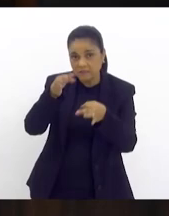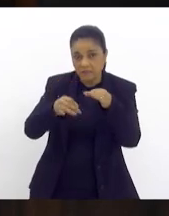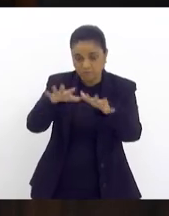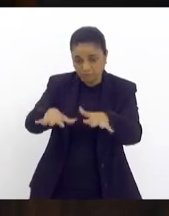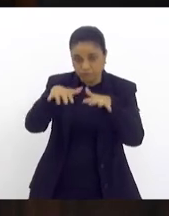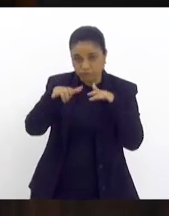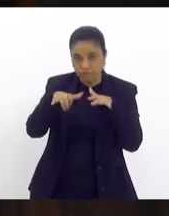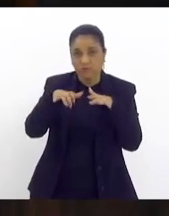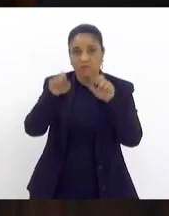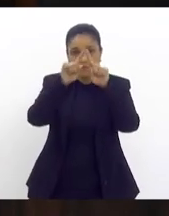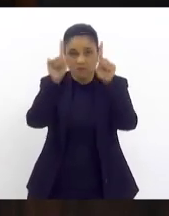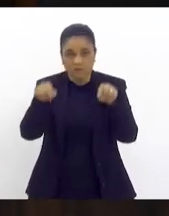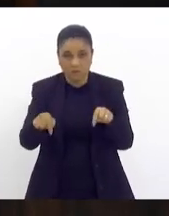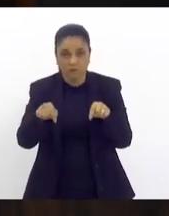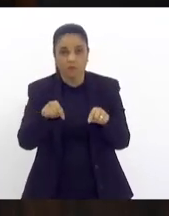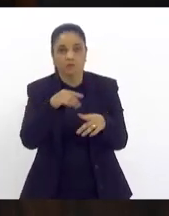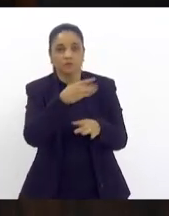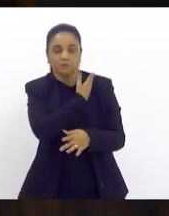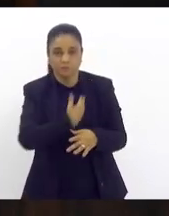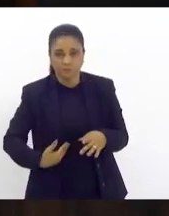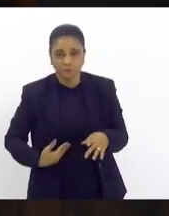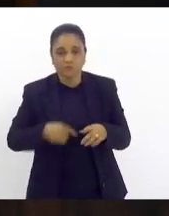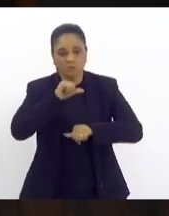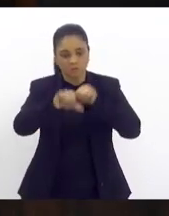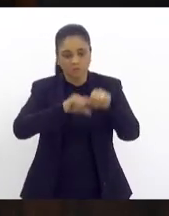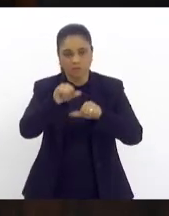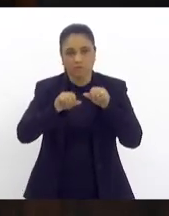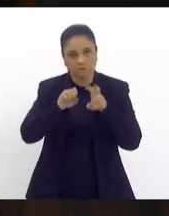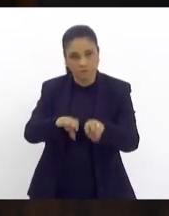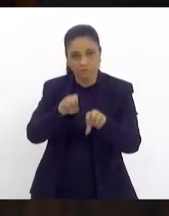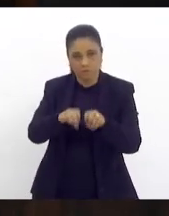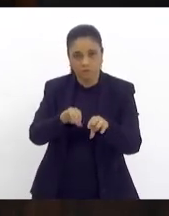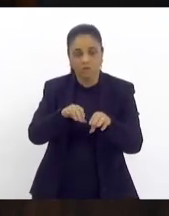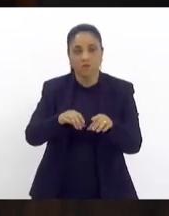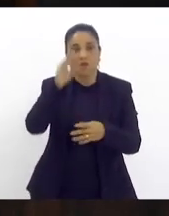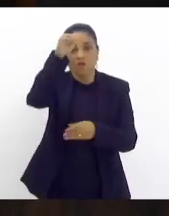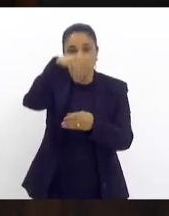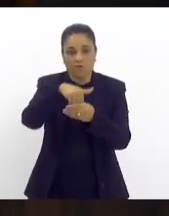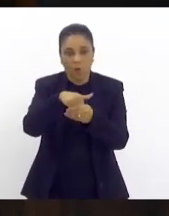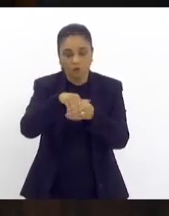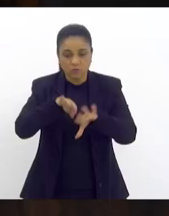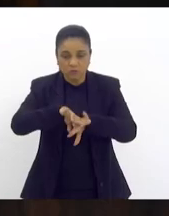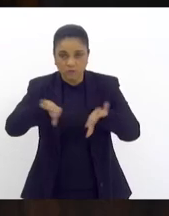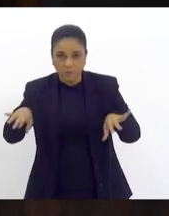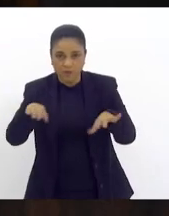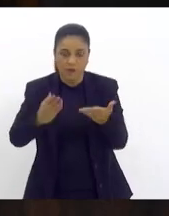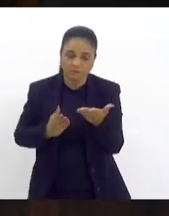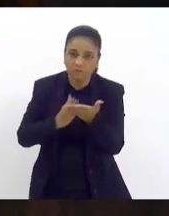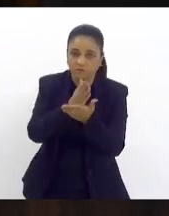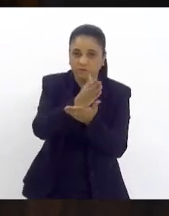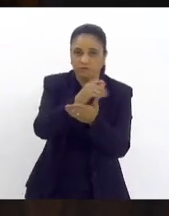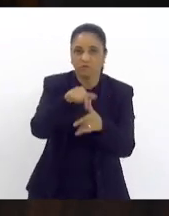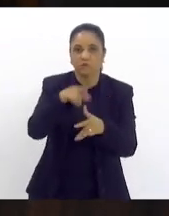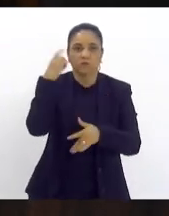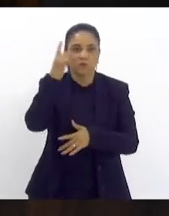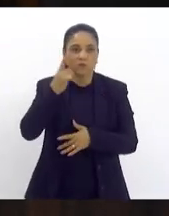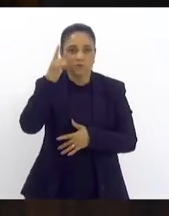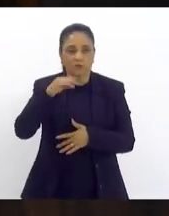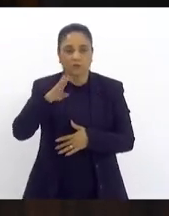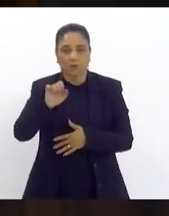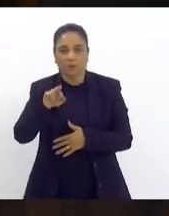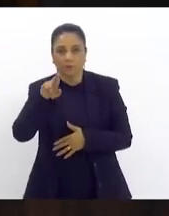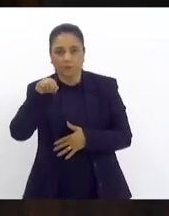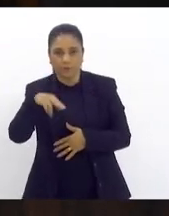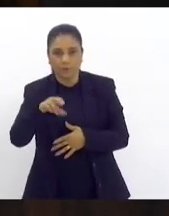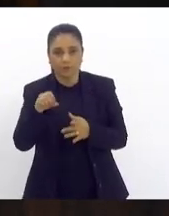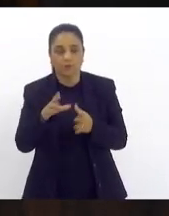serviços servidores públicos pela transformação indicação Legislativa com voto em separado favorável do deputado Bruno dalvares